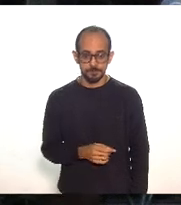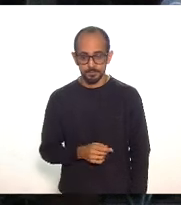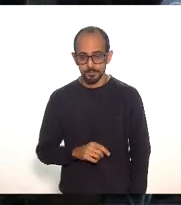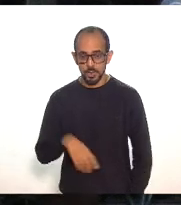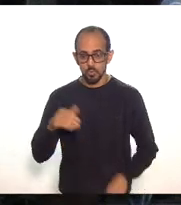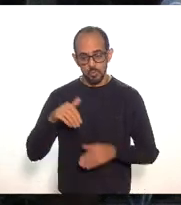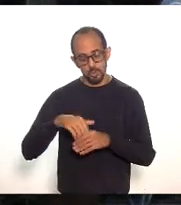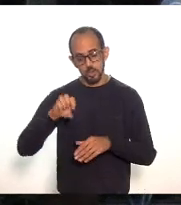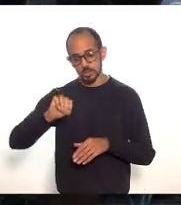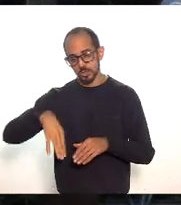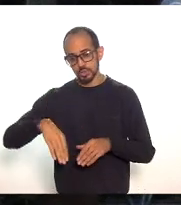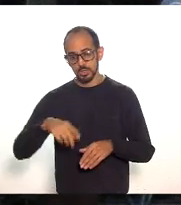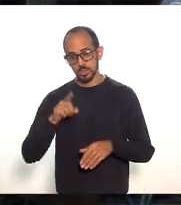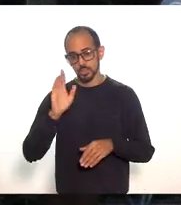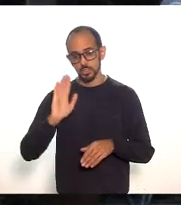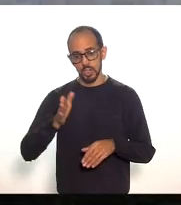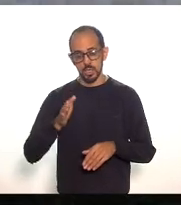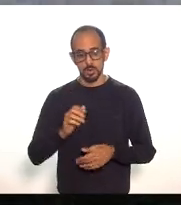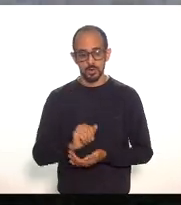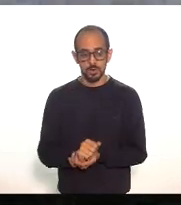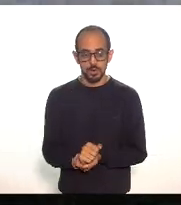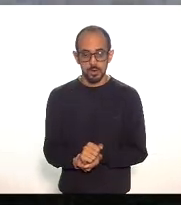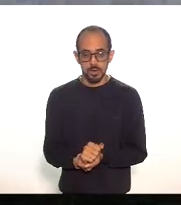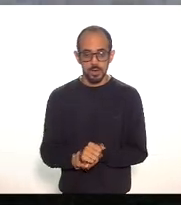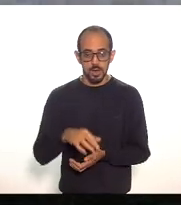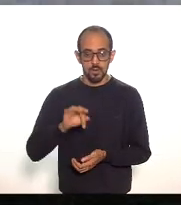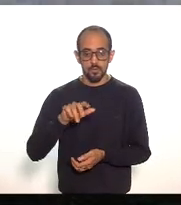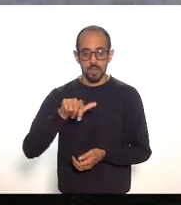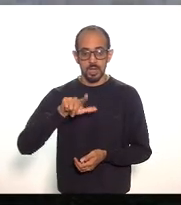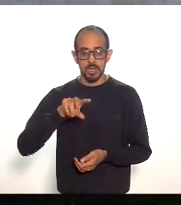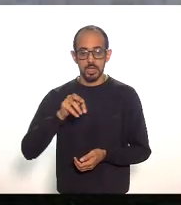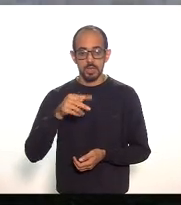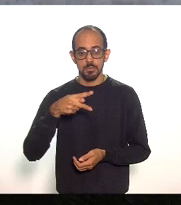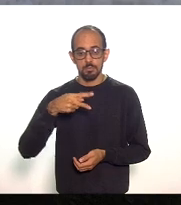Votou sim. Deputado Felipe Soares.